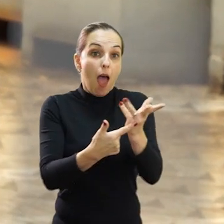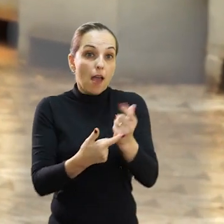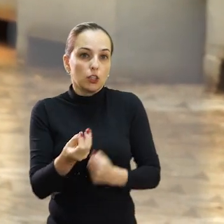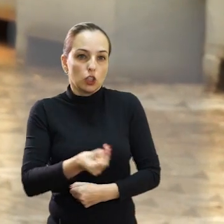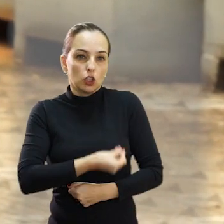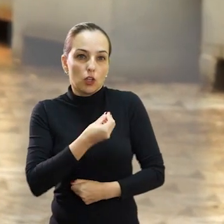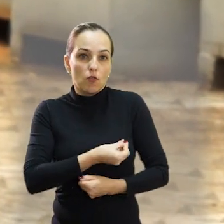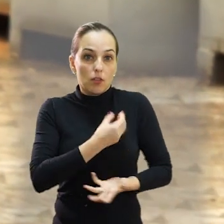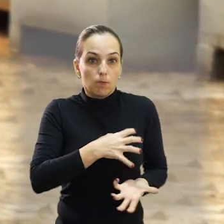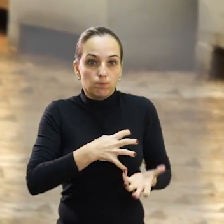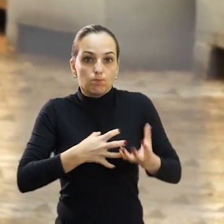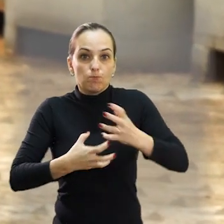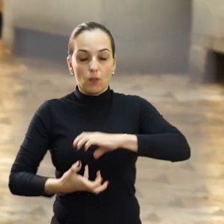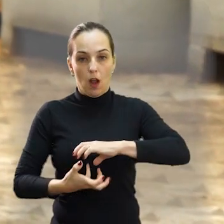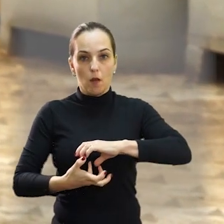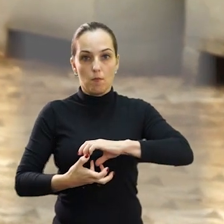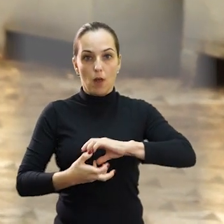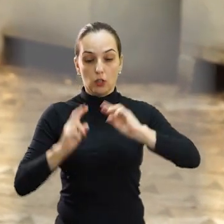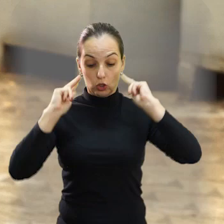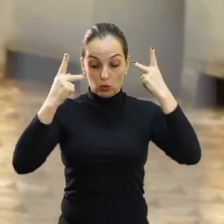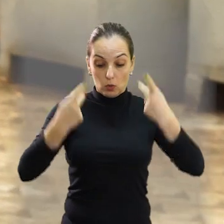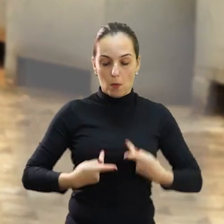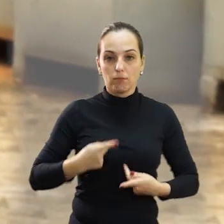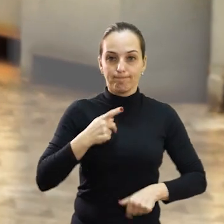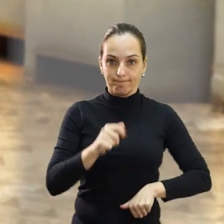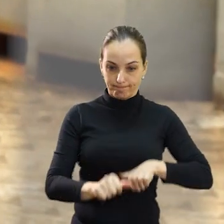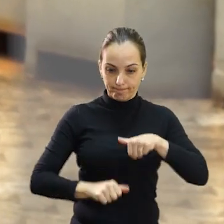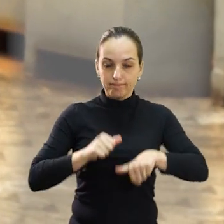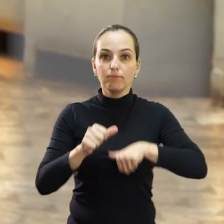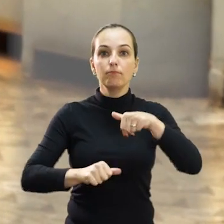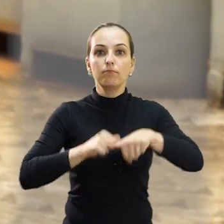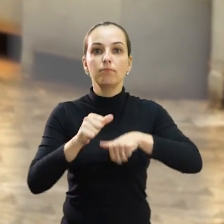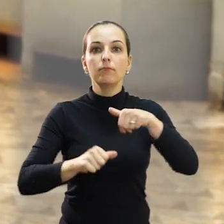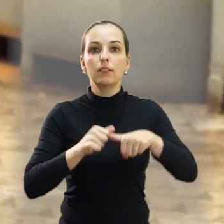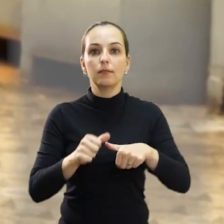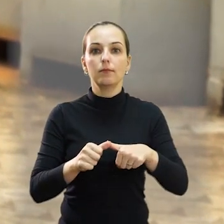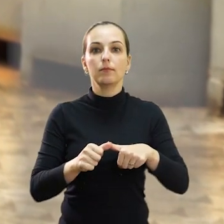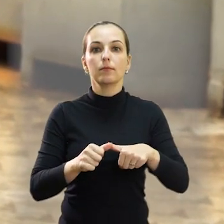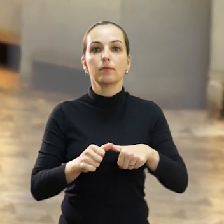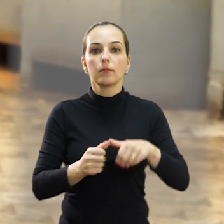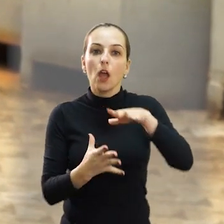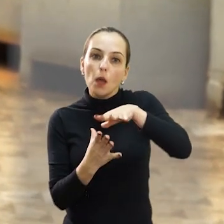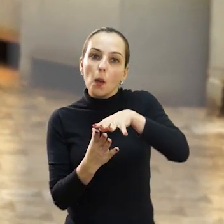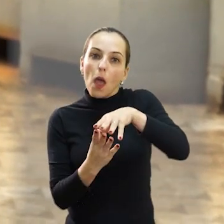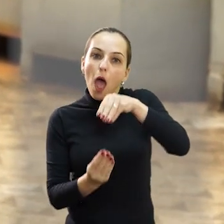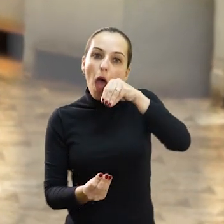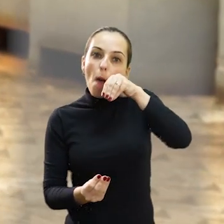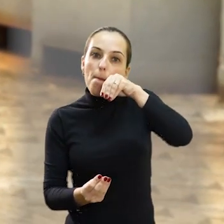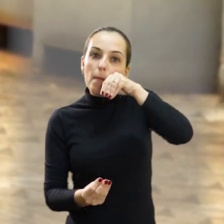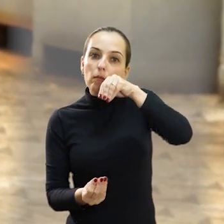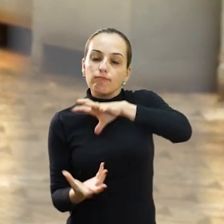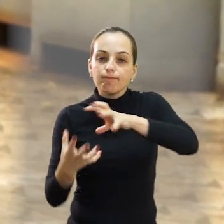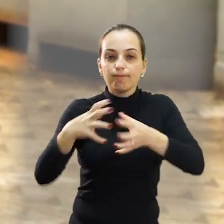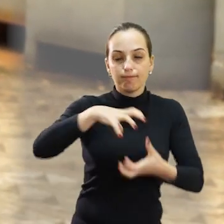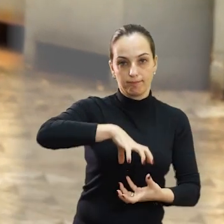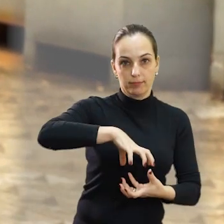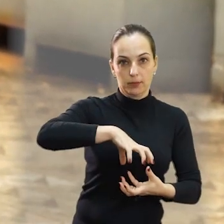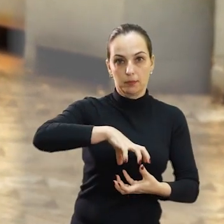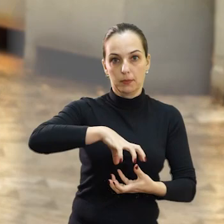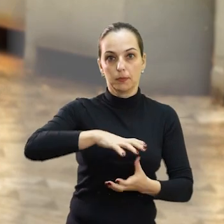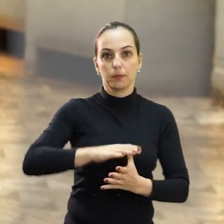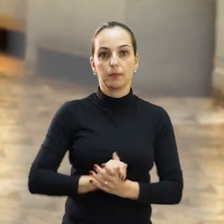a ganhar, né? Porque o futuro depende deles e eu acho que a arte transforma. transforma o ser